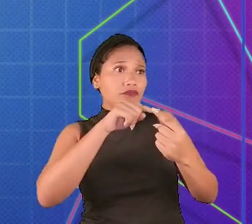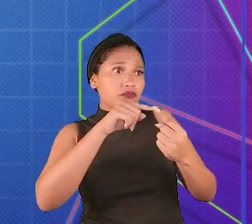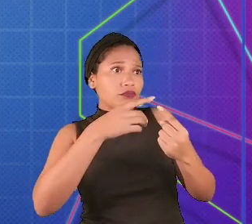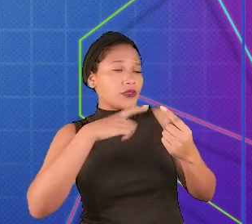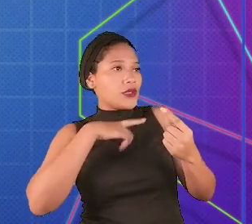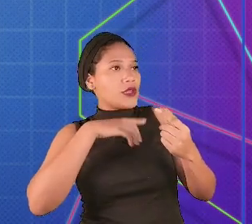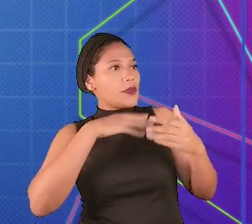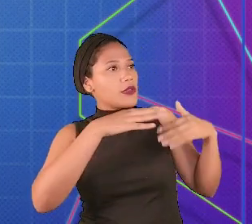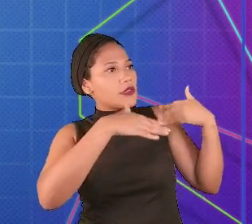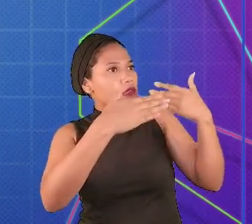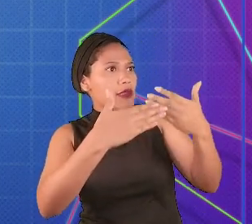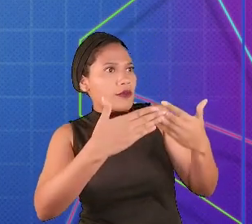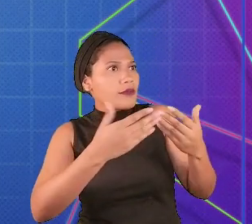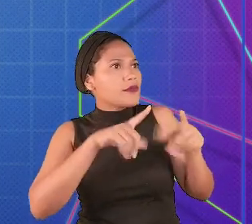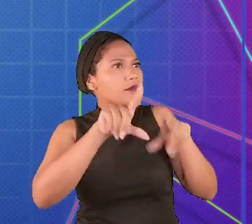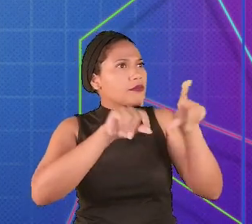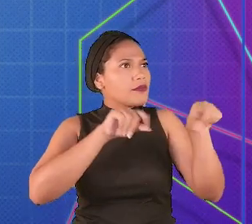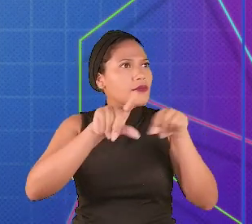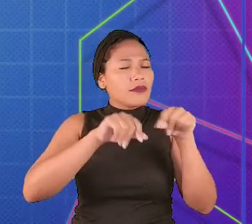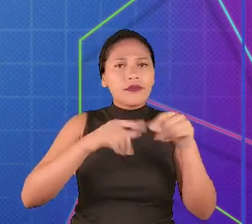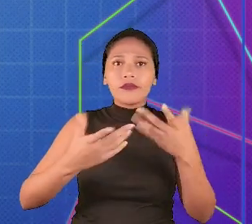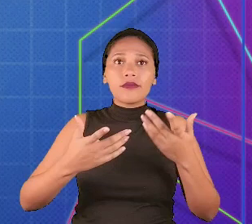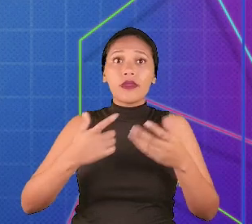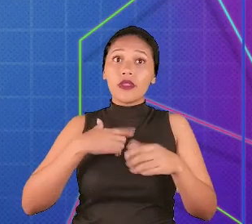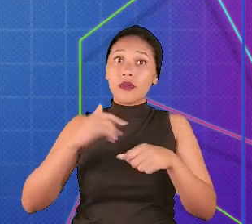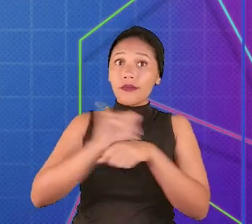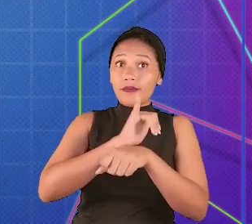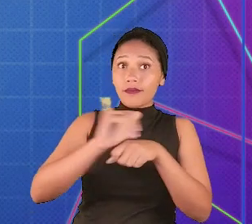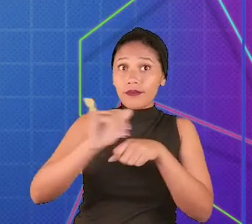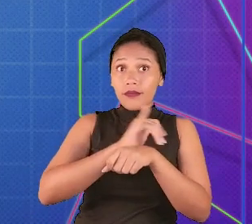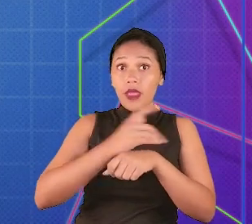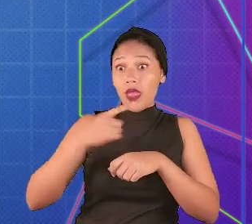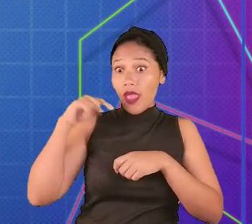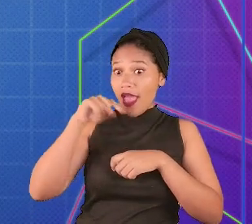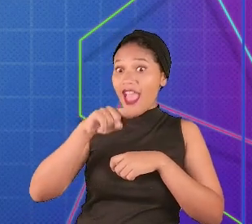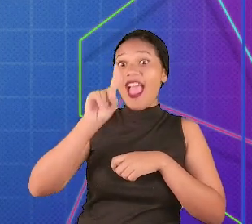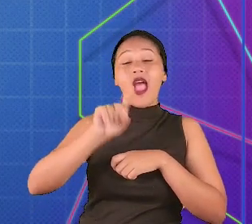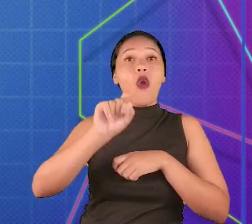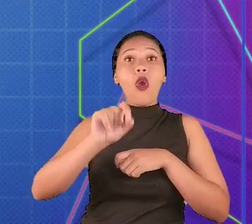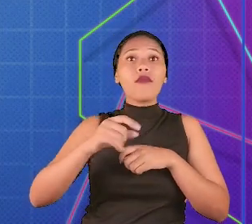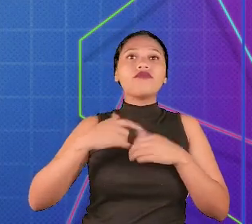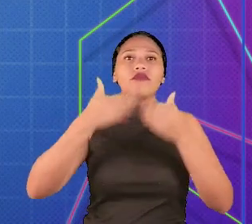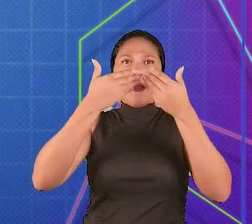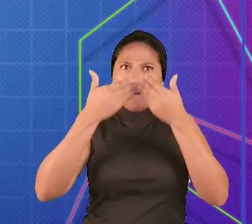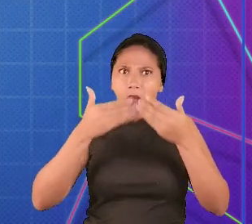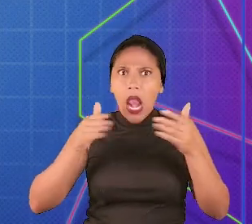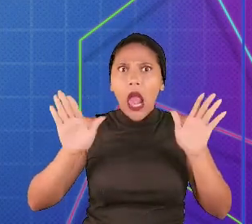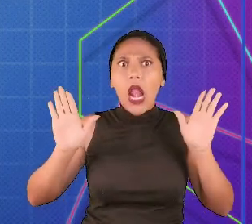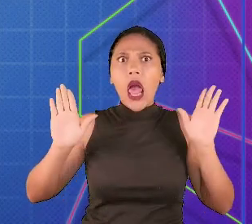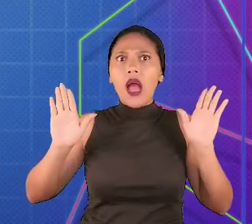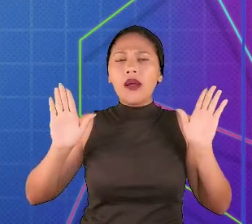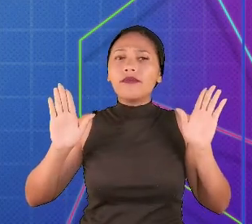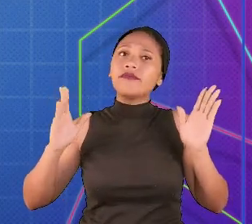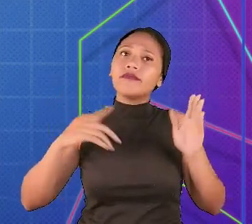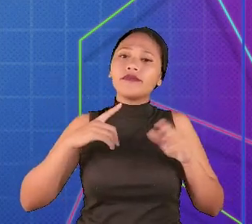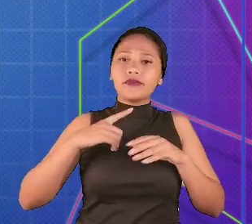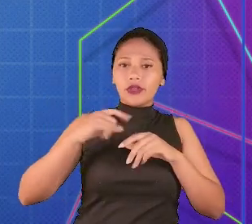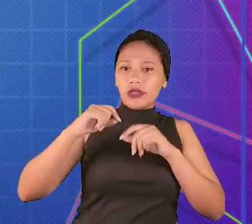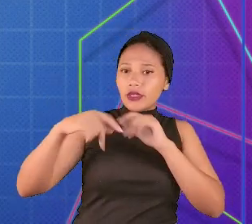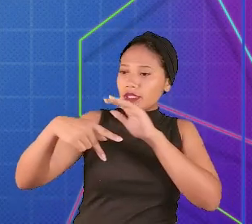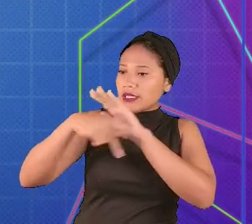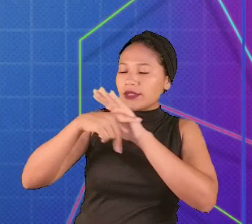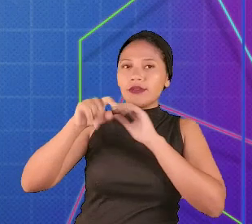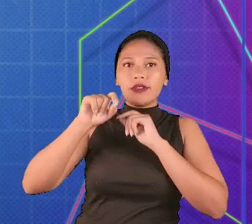público-alvo, professor? Bom, primeiramente, a técnica do público-alvo em si acaba sendo ampla demais. Pra gente, funciona melhor